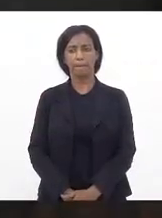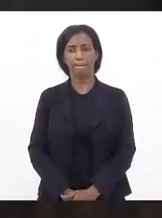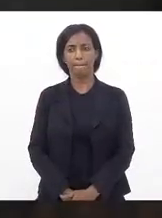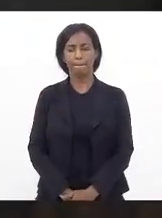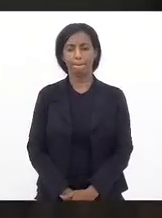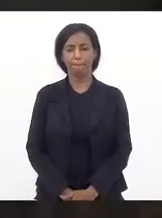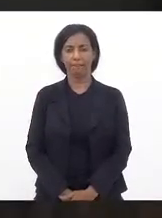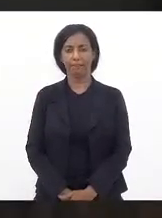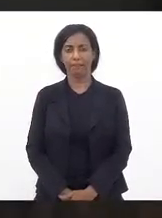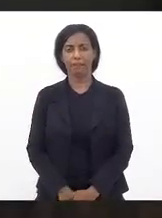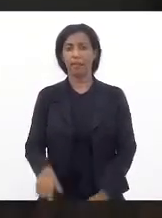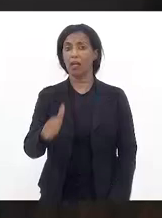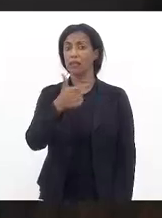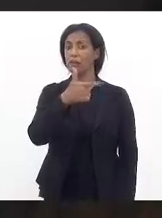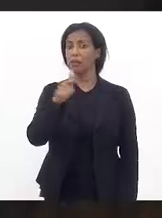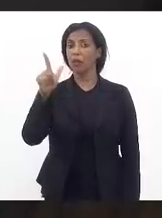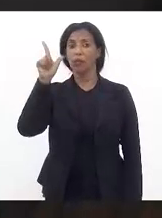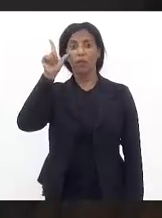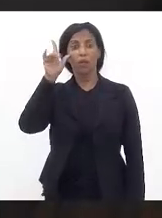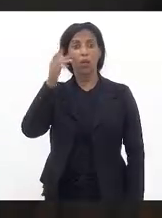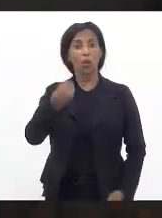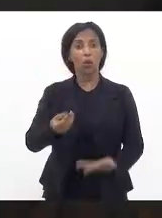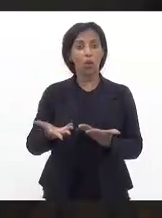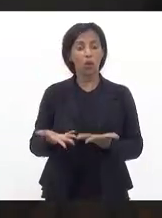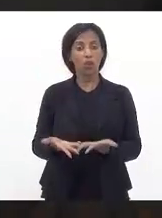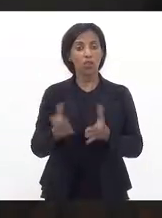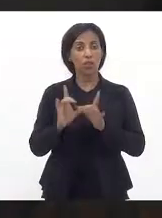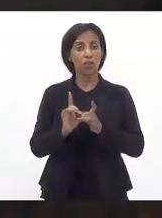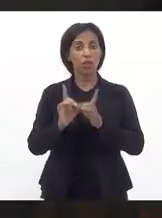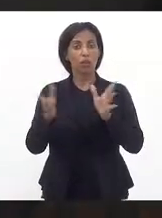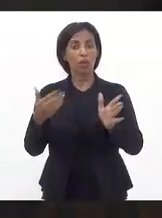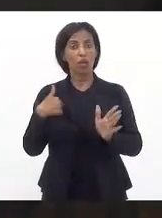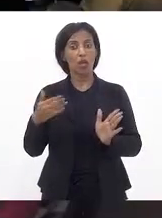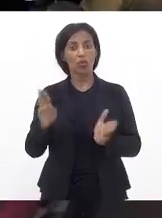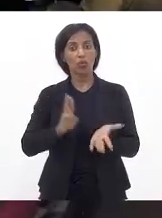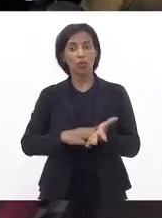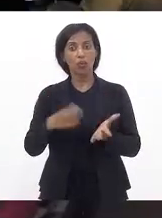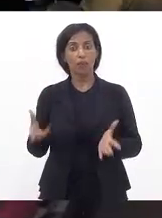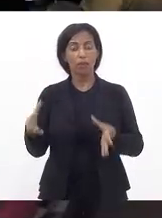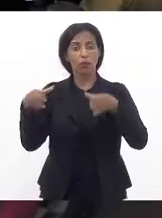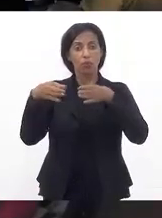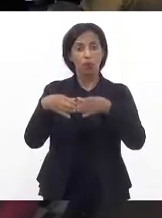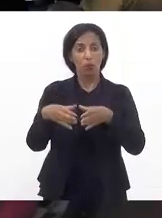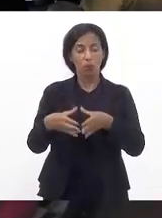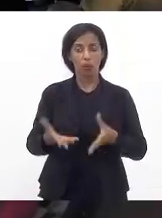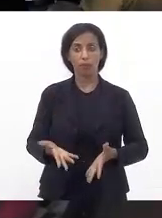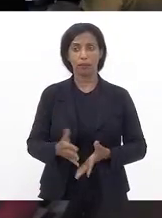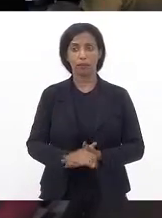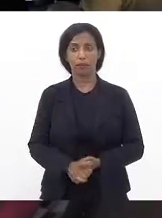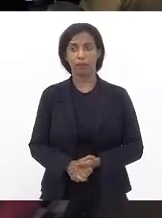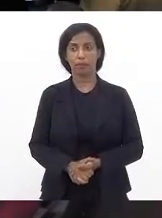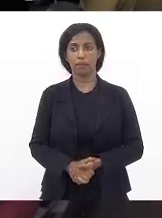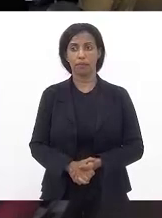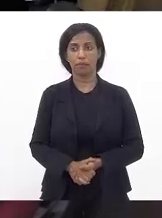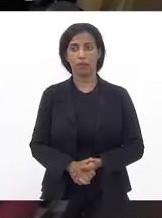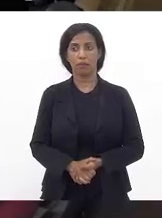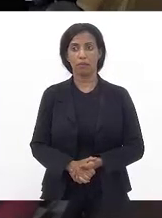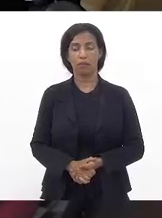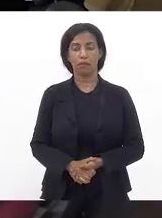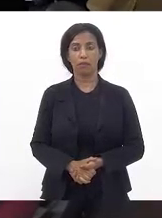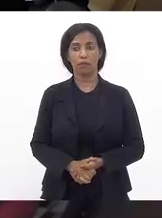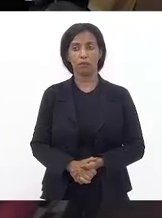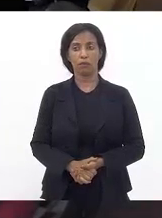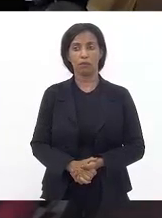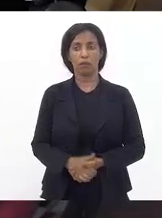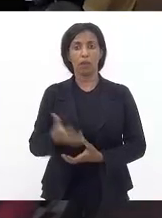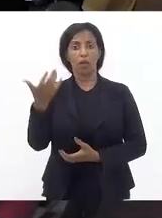não há qualquer lógica democrática Mills é votada seu suplente de uma comissão aí os outros estão aqui porque não quer